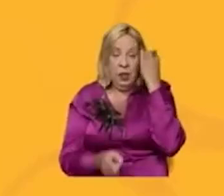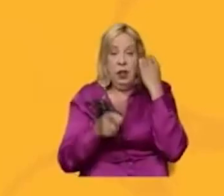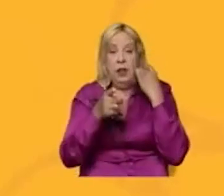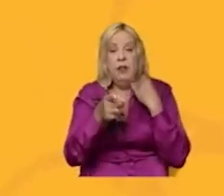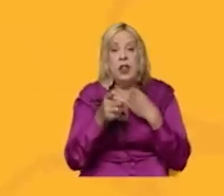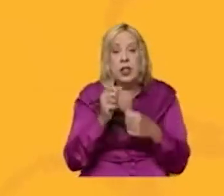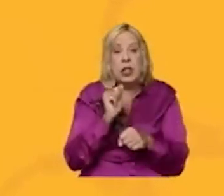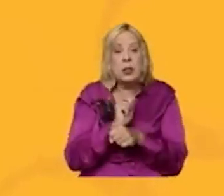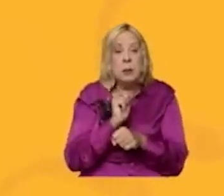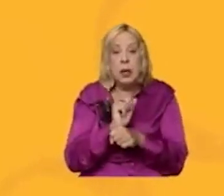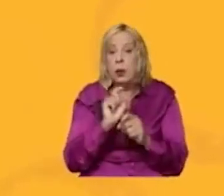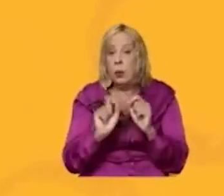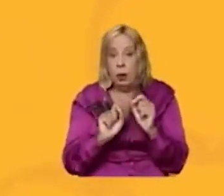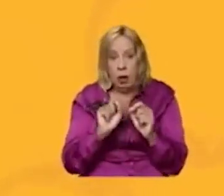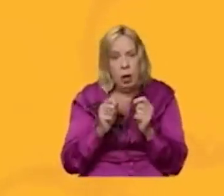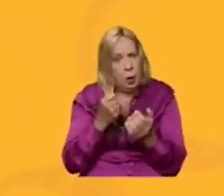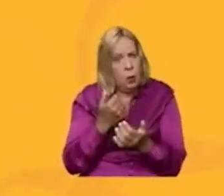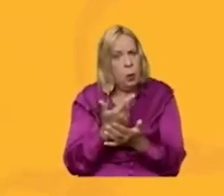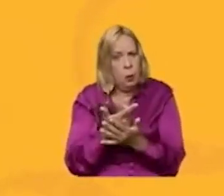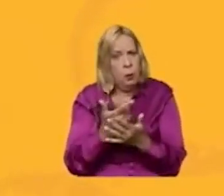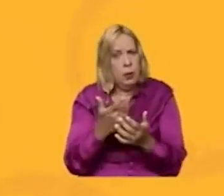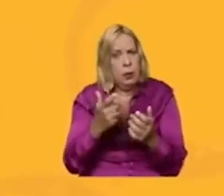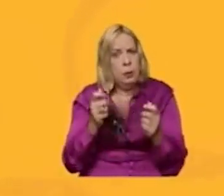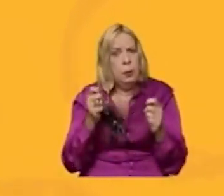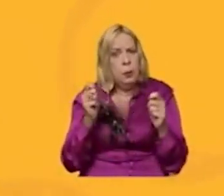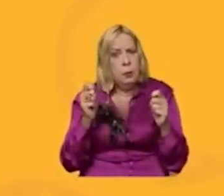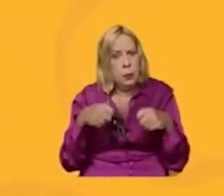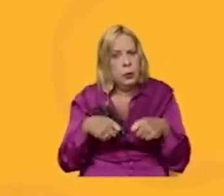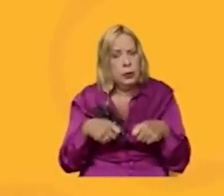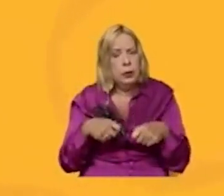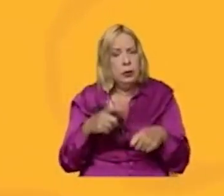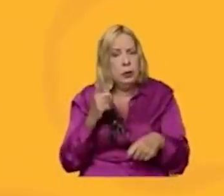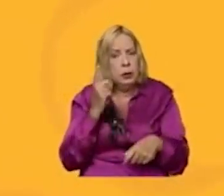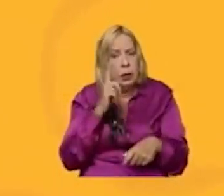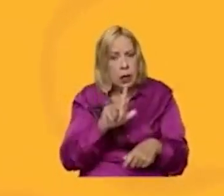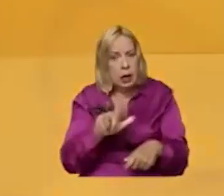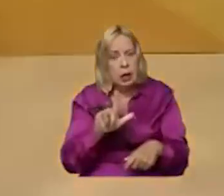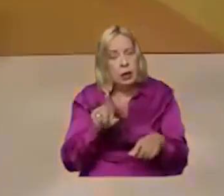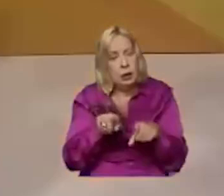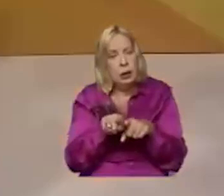seu título que você pode mudar de vida com o Cajucap.